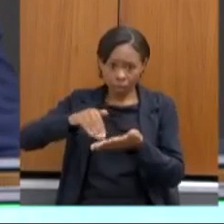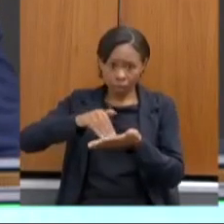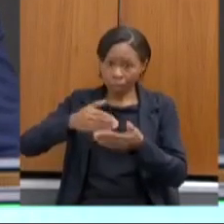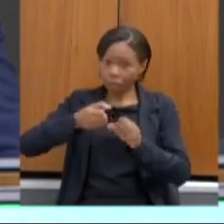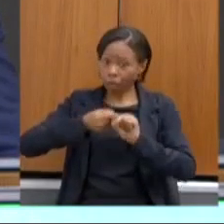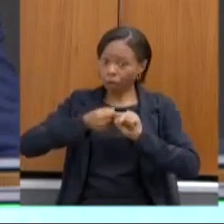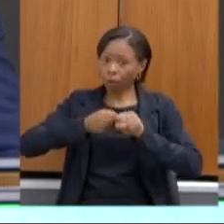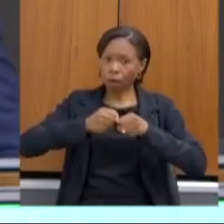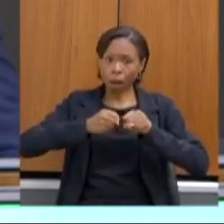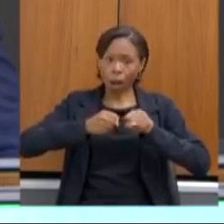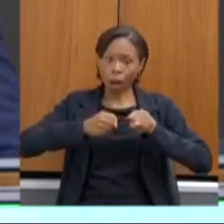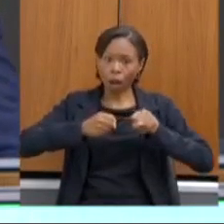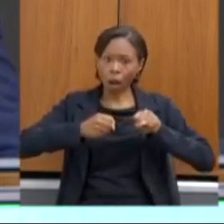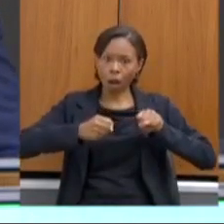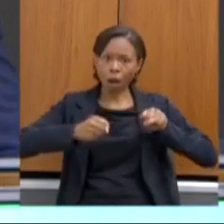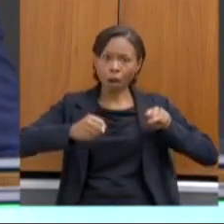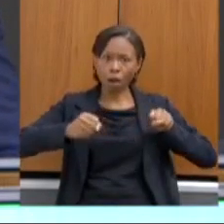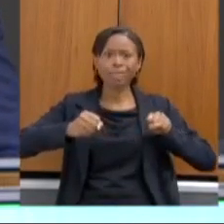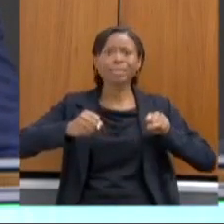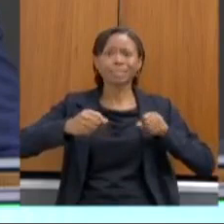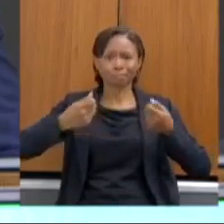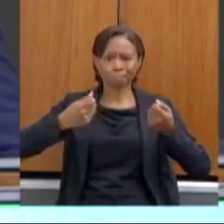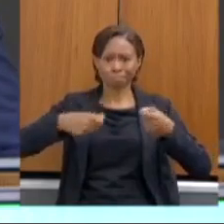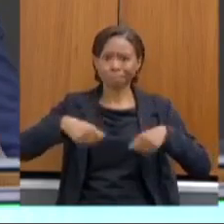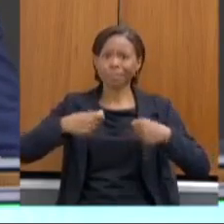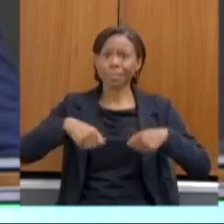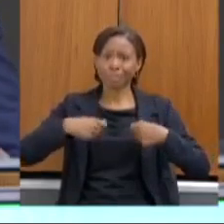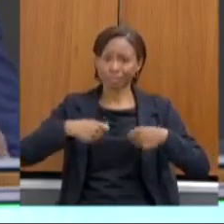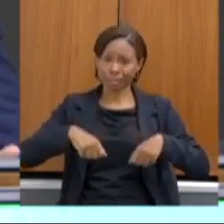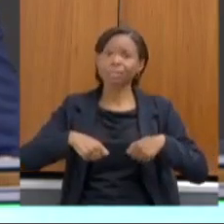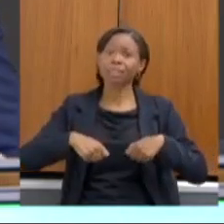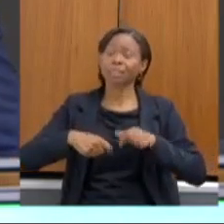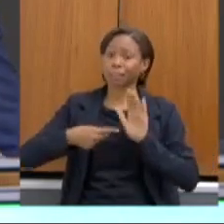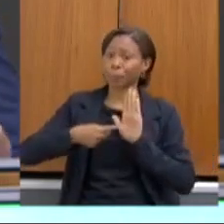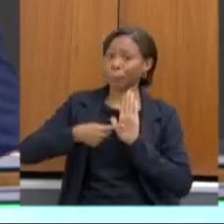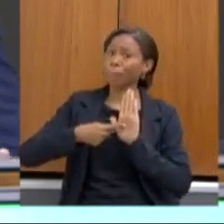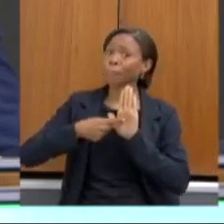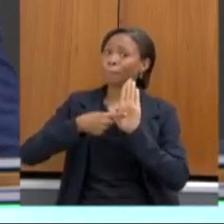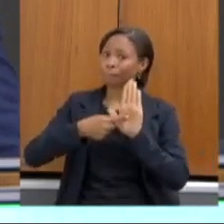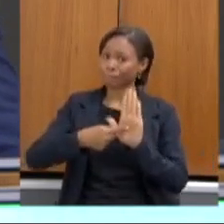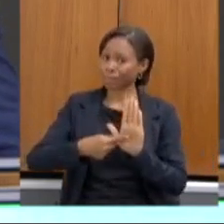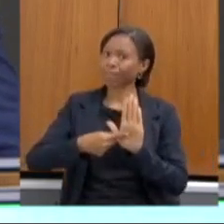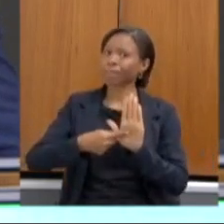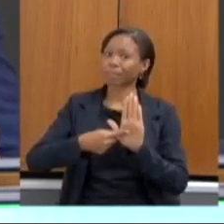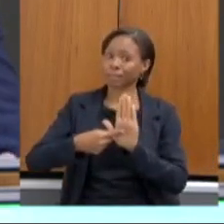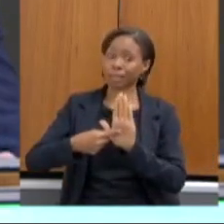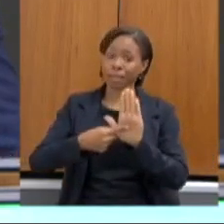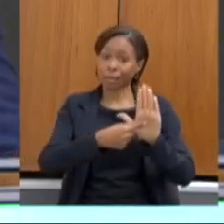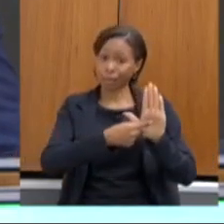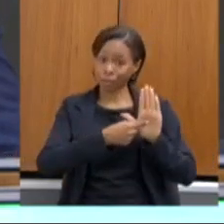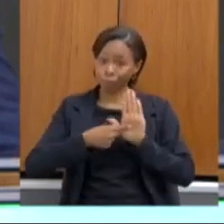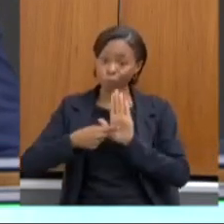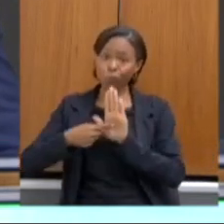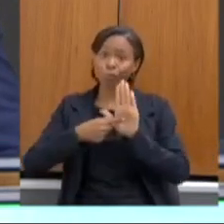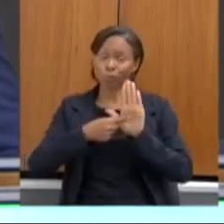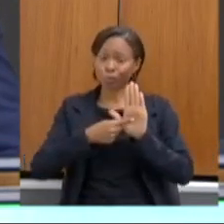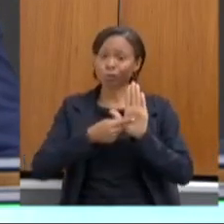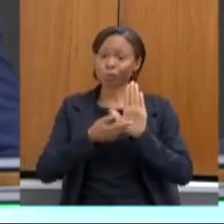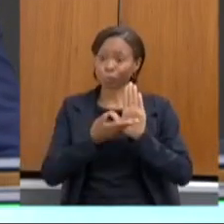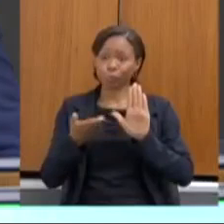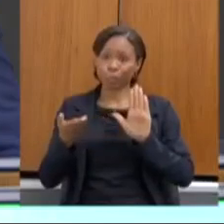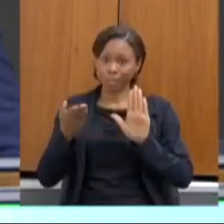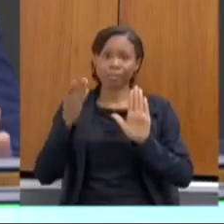secretaria é exige que a gente apresenta nós apresentamos aos senhores parlamentares essa casa